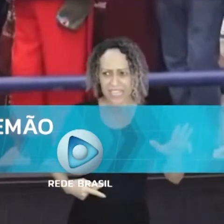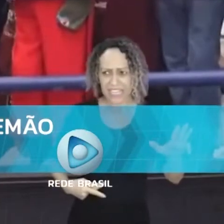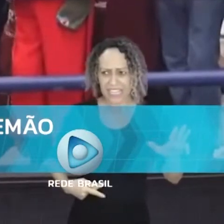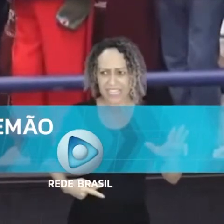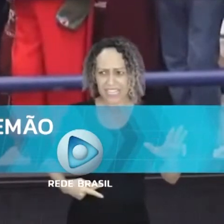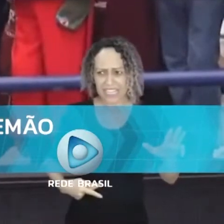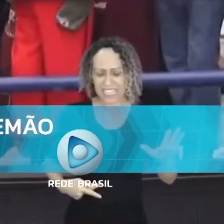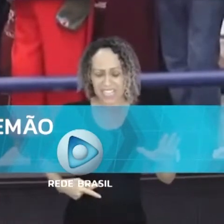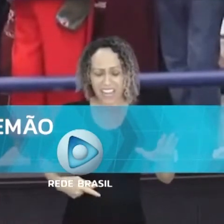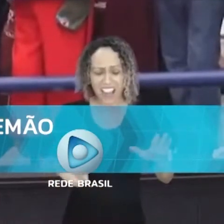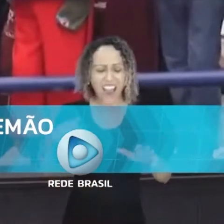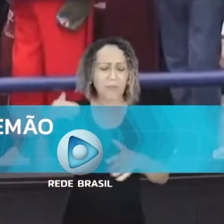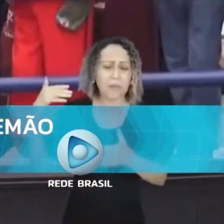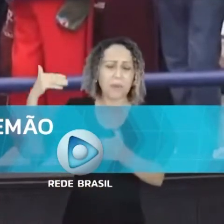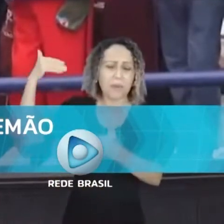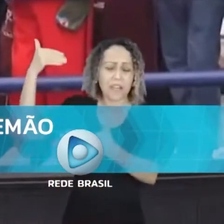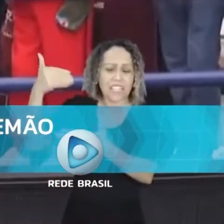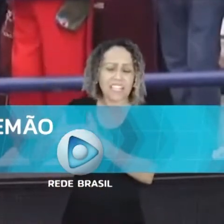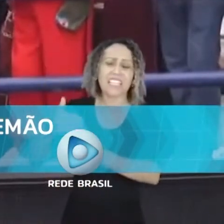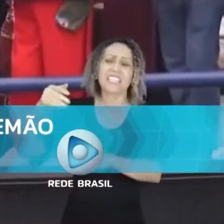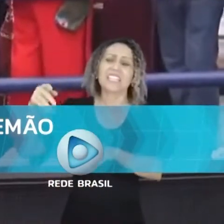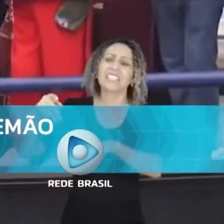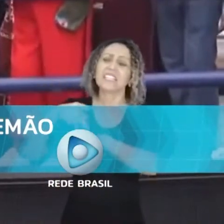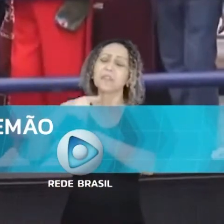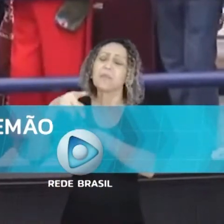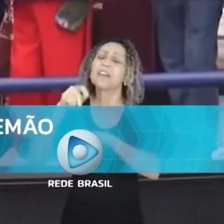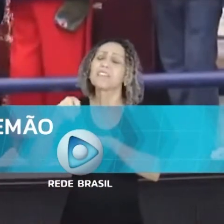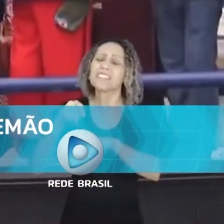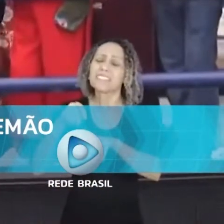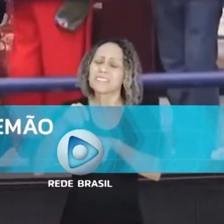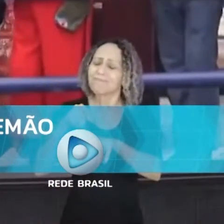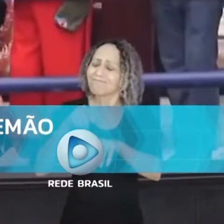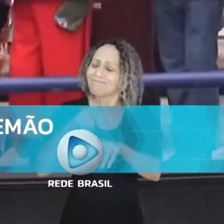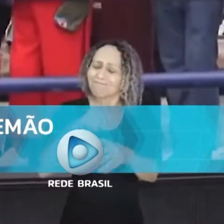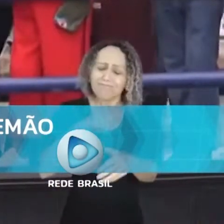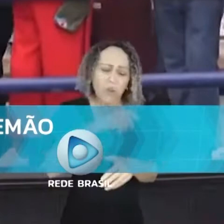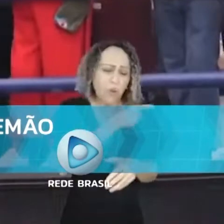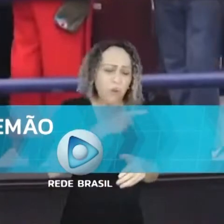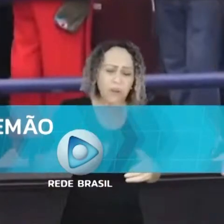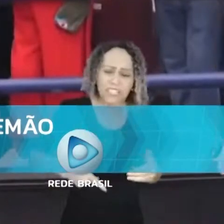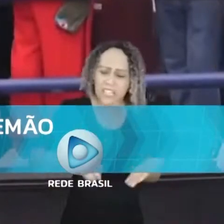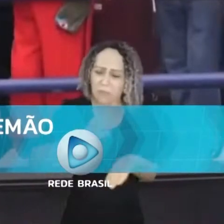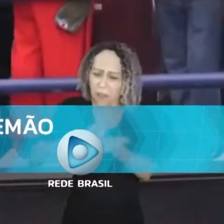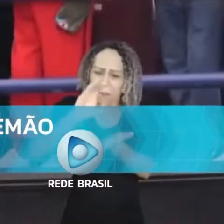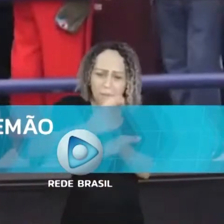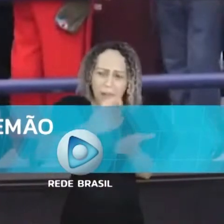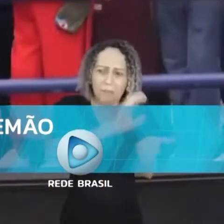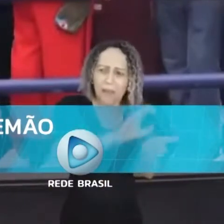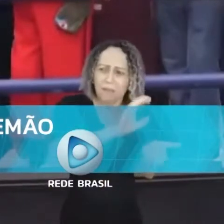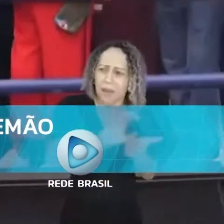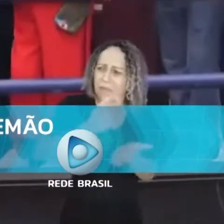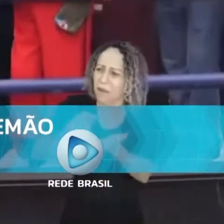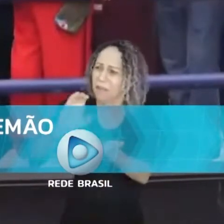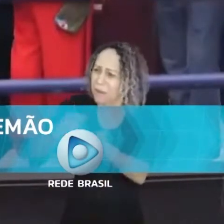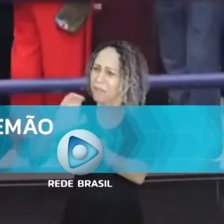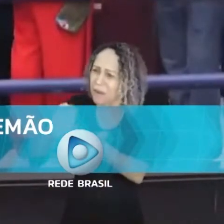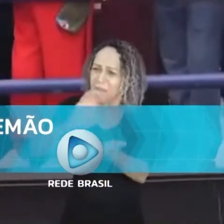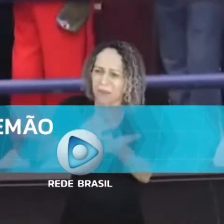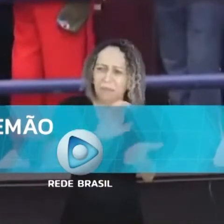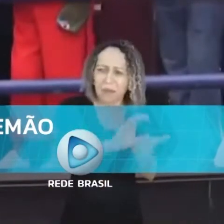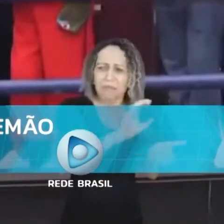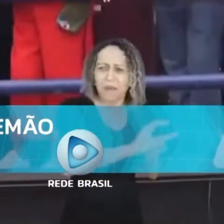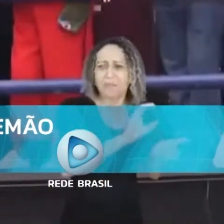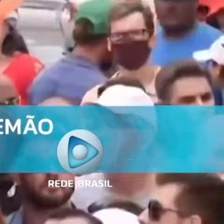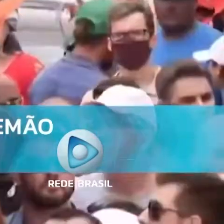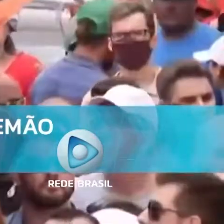história desse país um presidente investiu tantos recursos no Rio de Janeiro como eu investi quando era presidente da